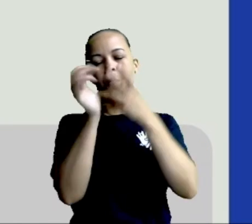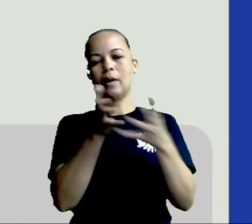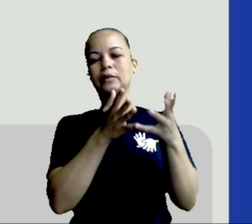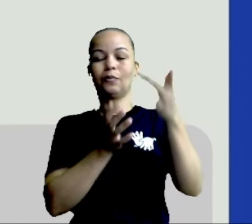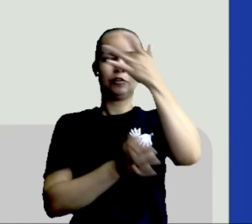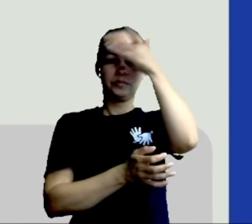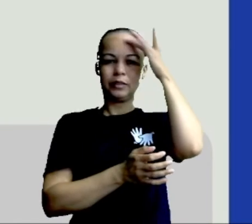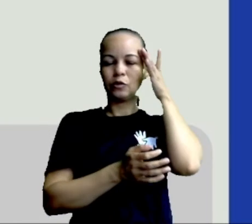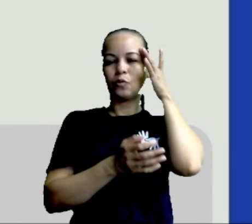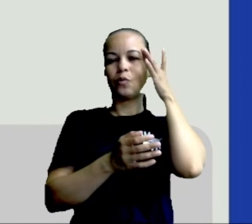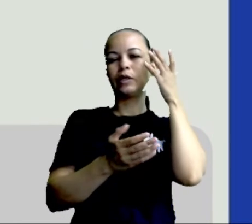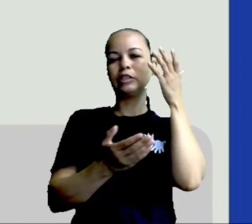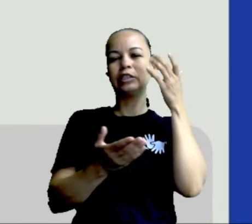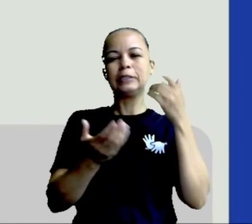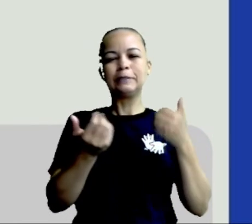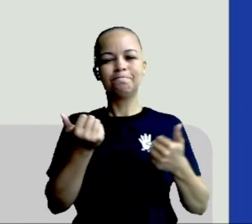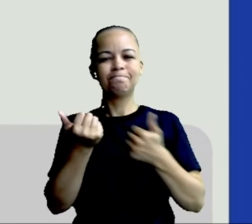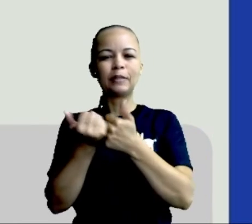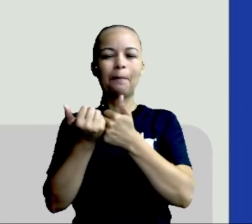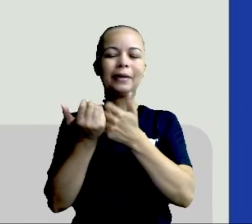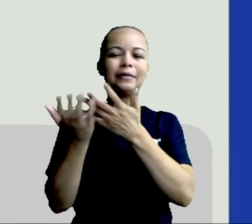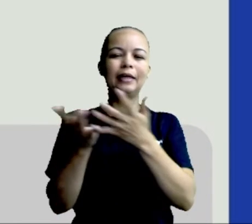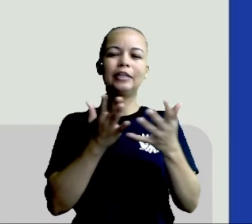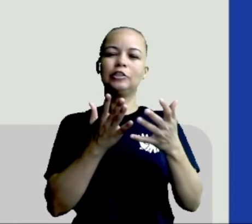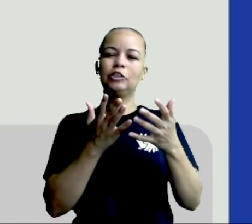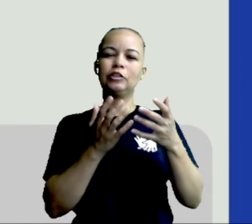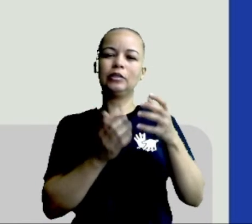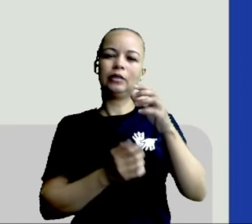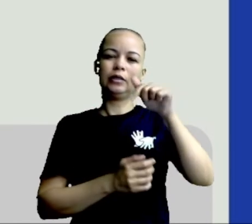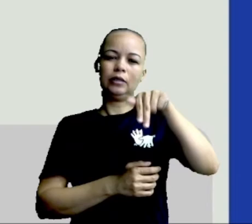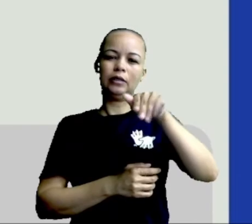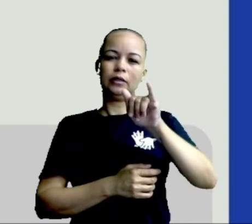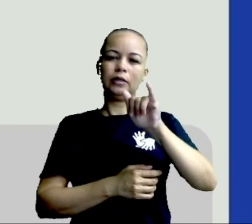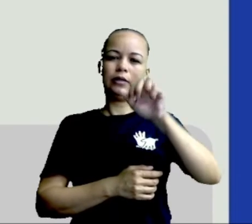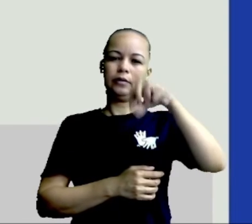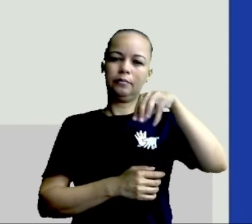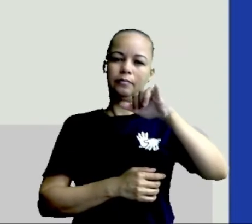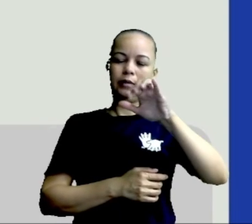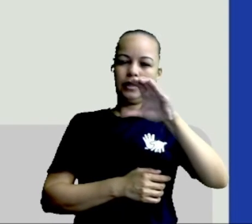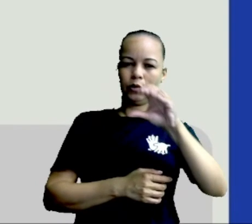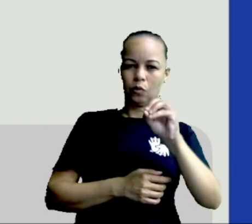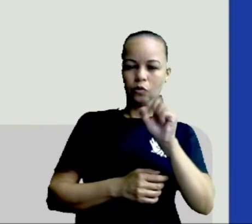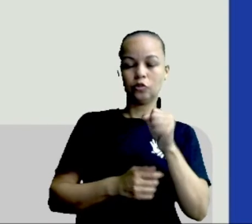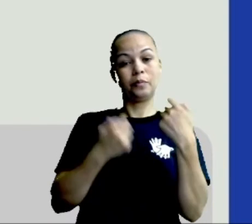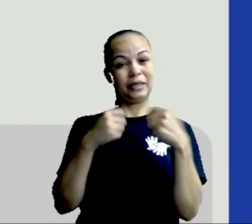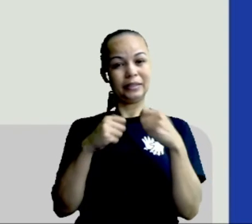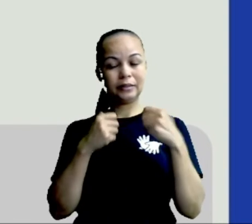dependentes químicos necessitam de ajuda, né, de toda a sociedade, das